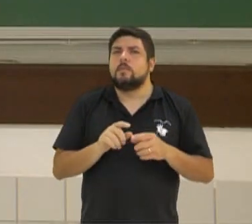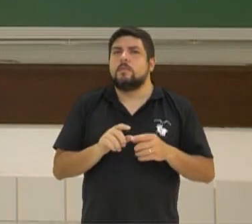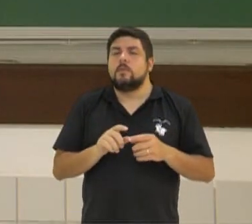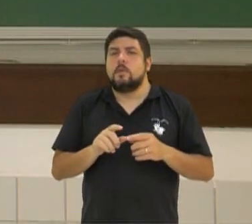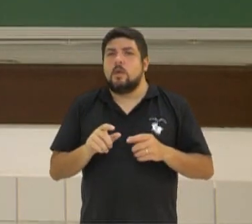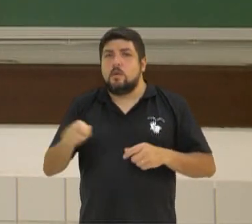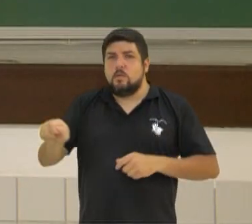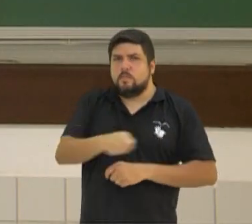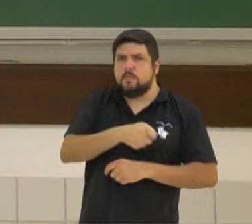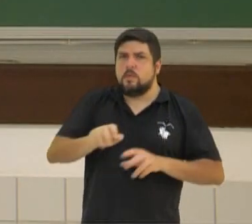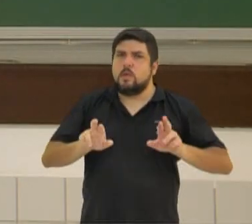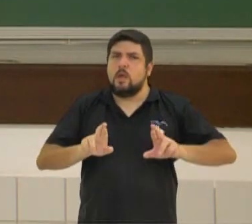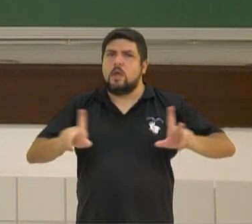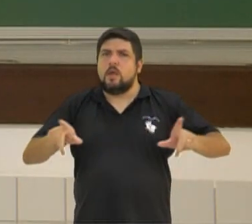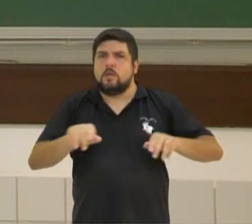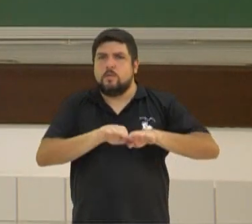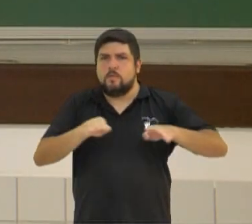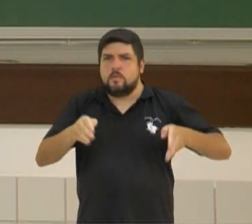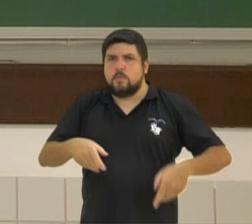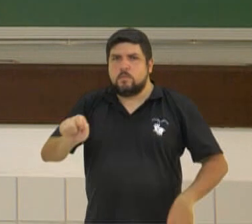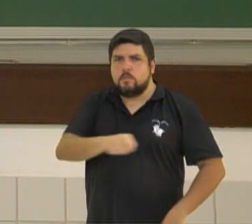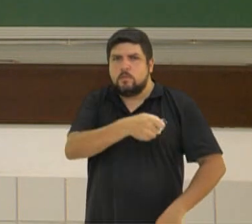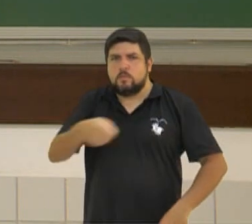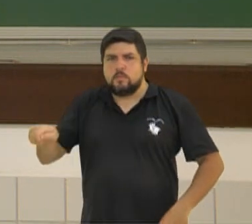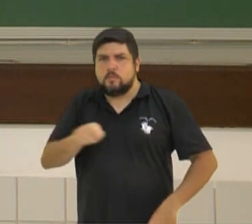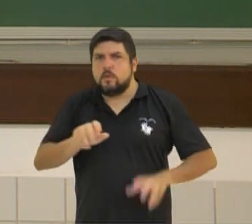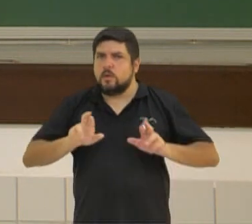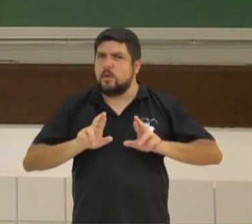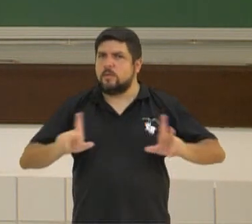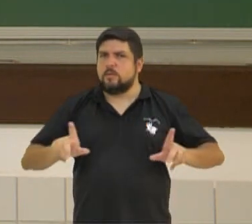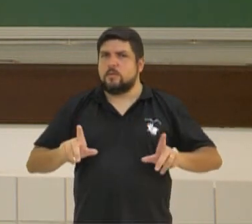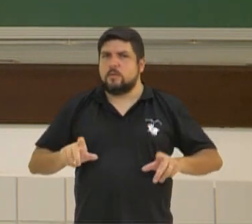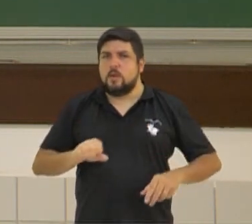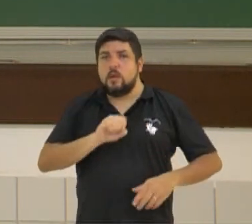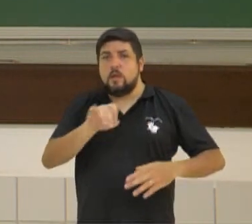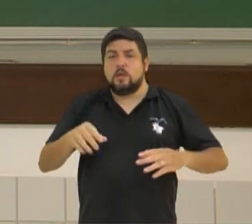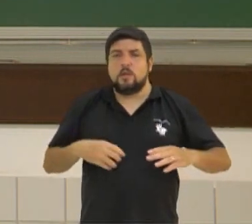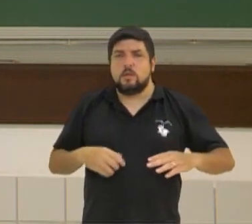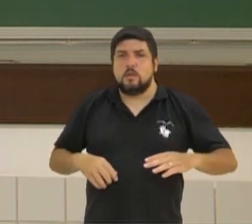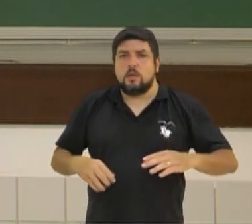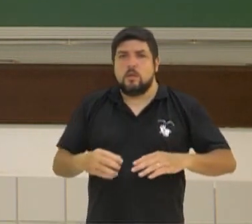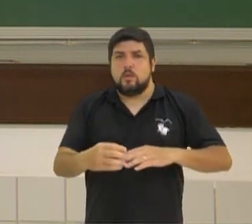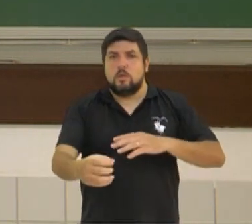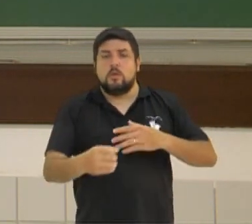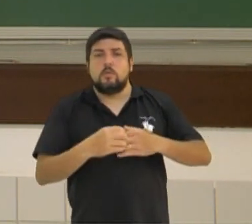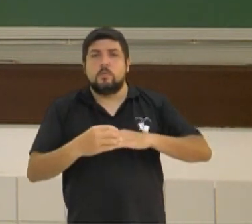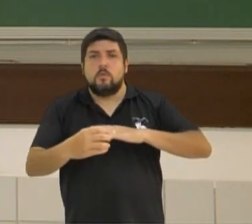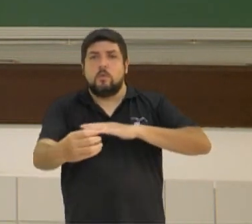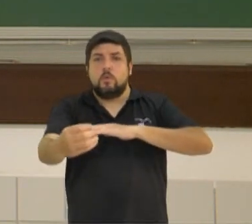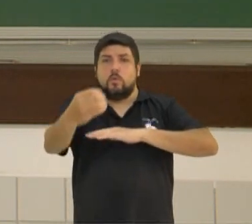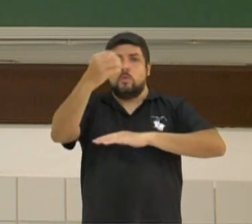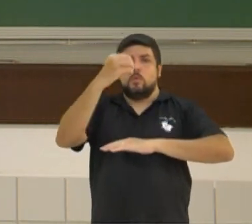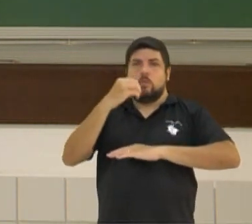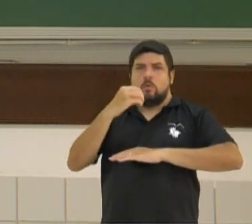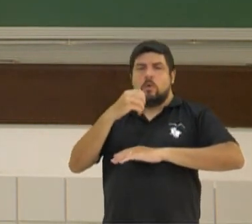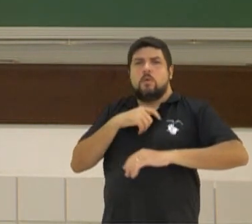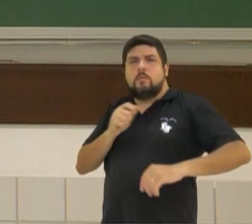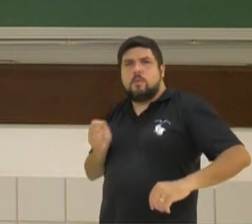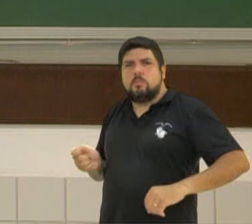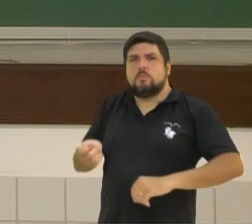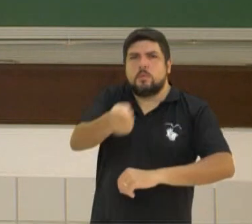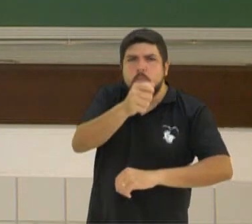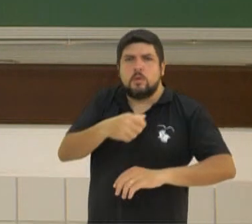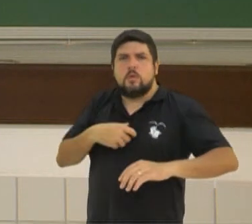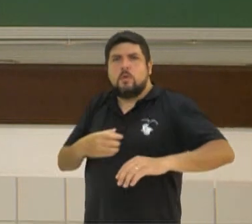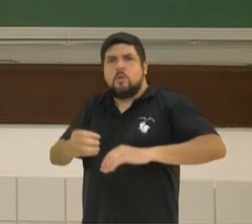não é igual o tênis de mesa dupla, por exemplo, né, o badminton, se a peteca vem para mim, né, várias vezes seguidas eu posso estar rebatendo, então não há